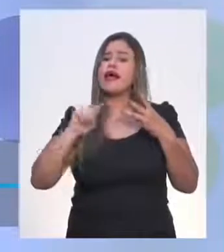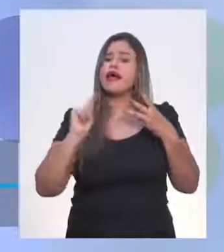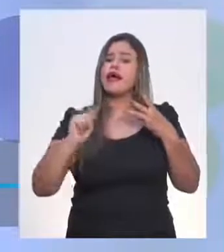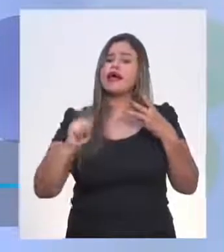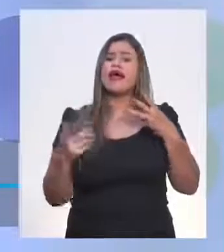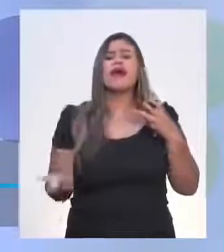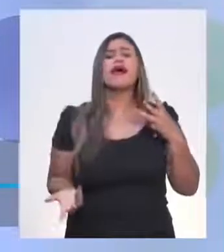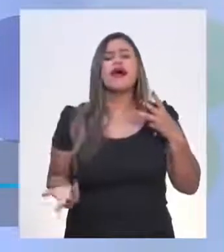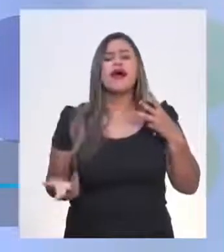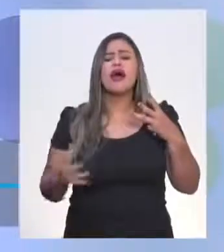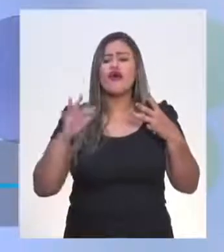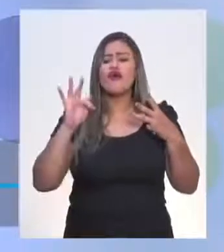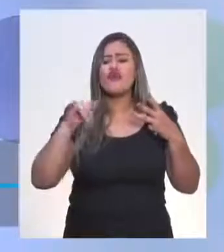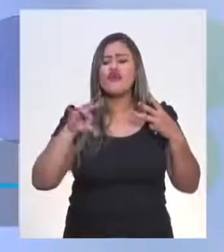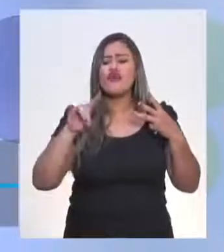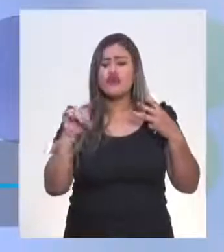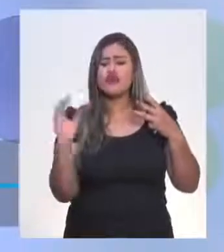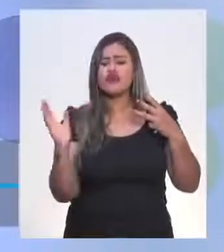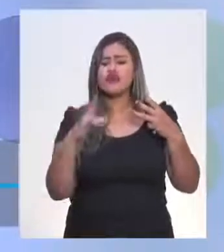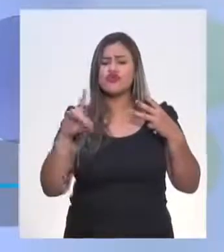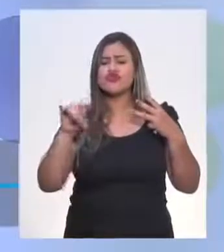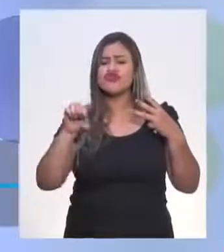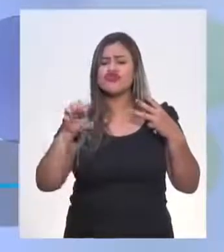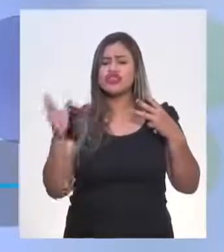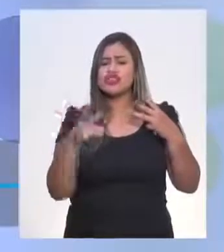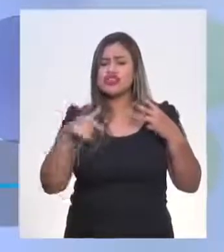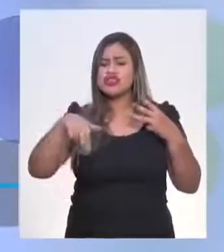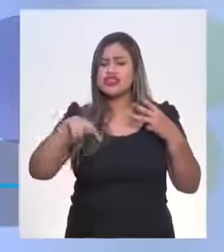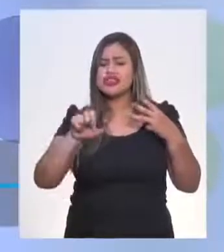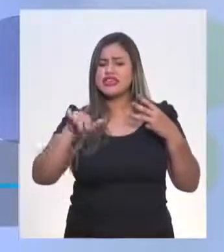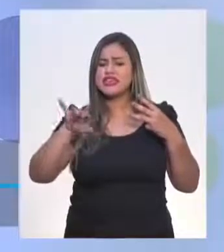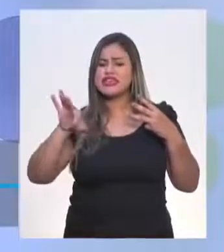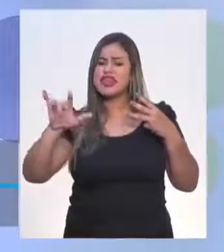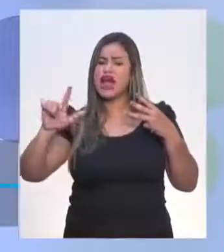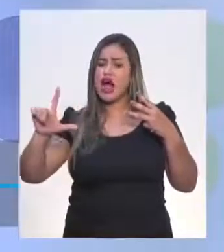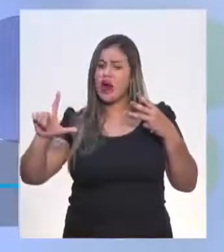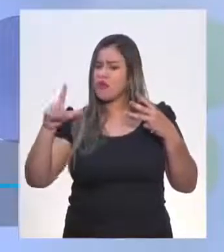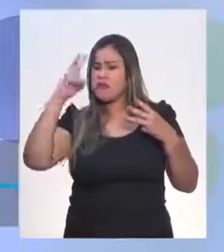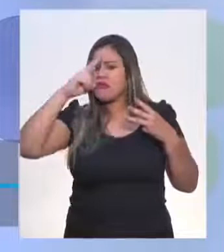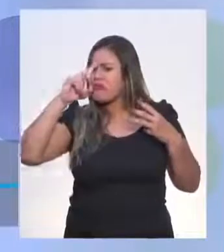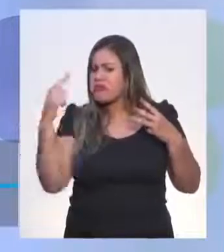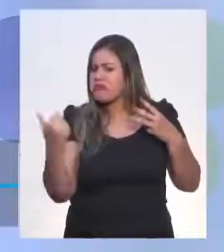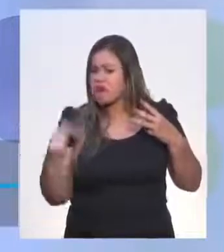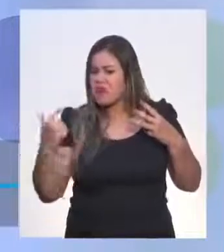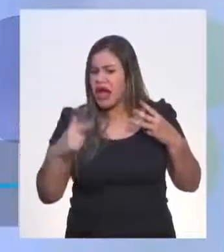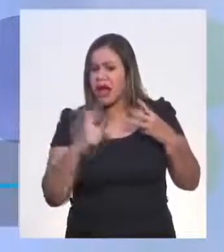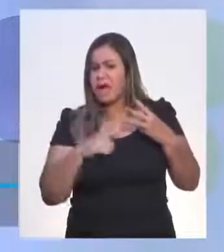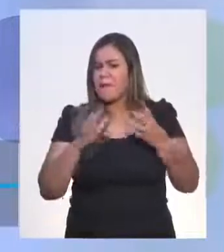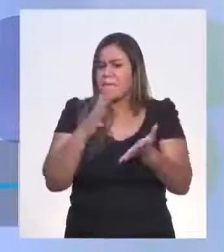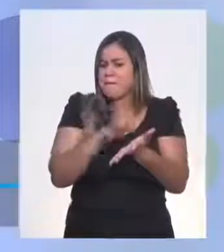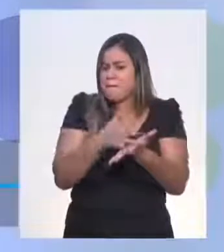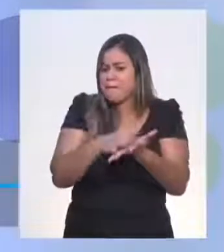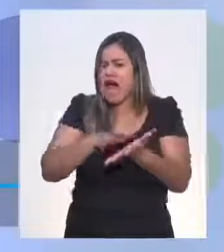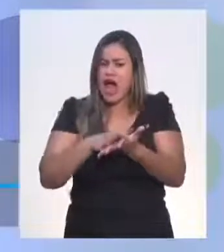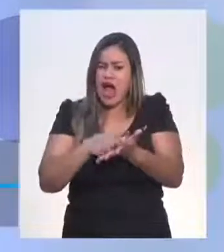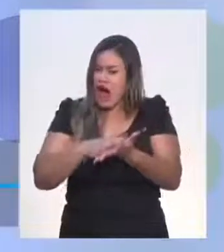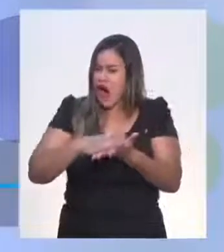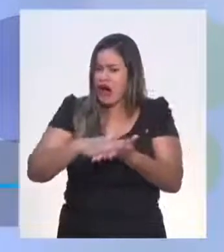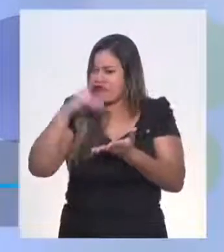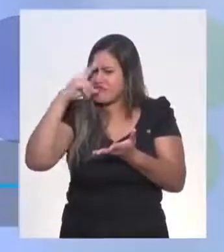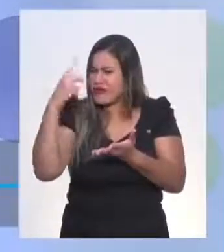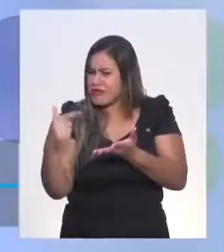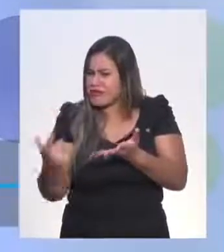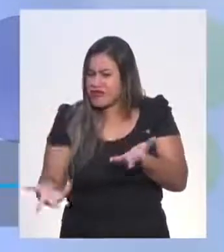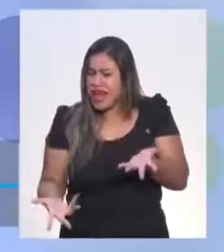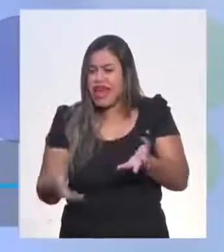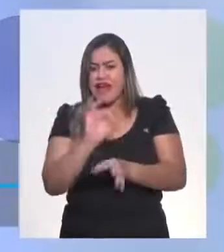eu Fundo de Quintal nada nada turma nenhum pagodeiro nenhum Pagode Vem